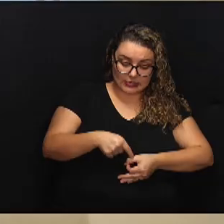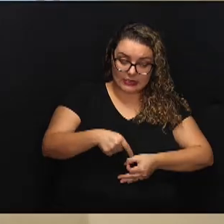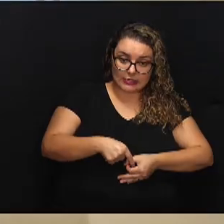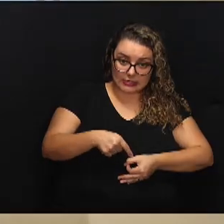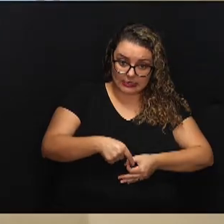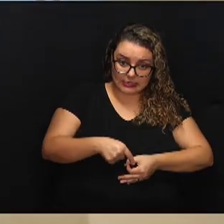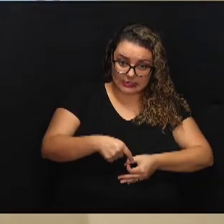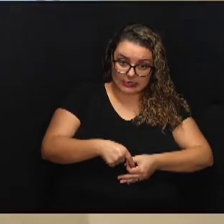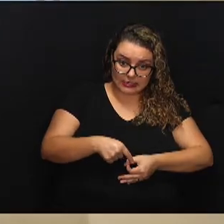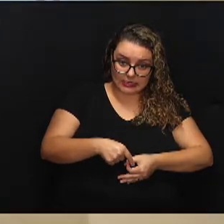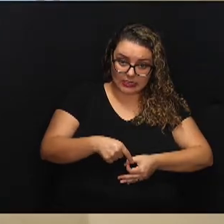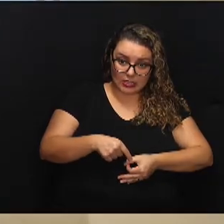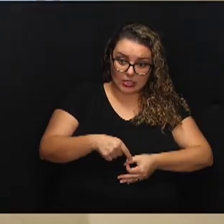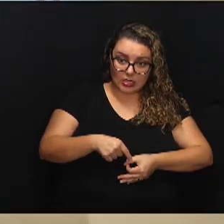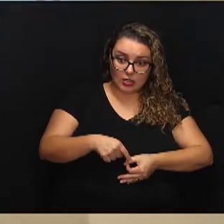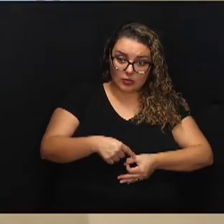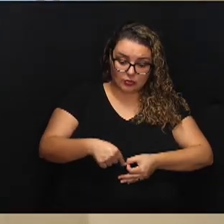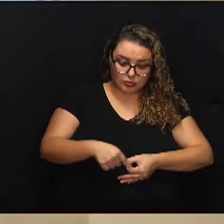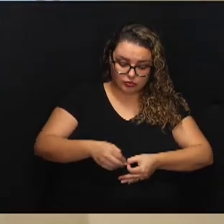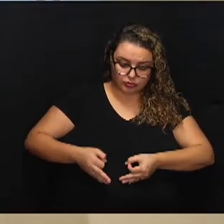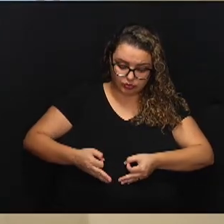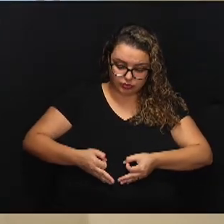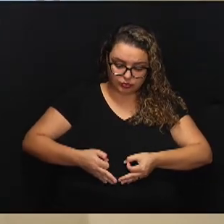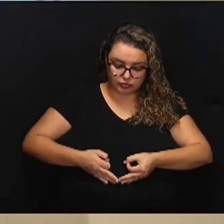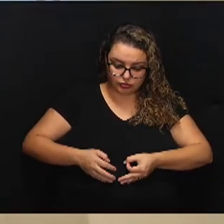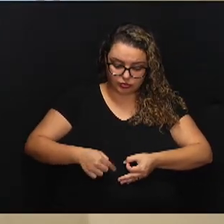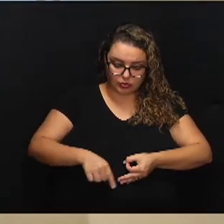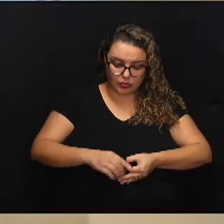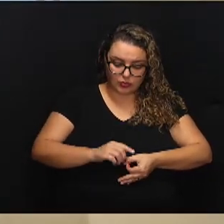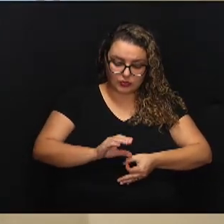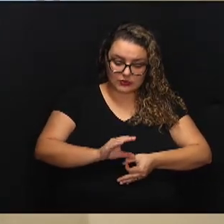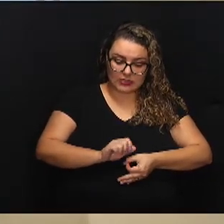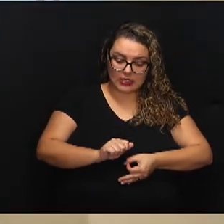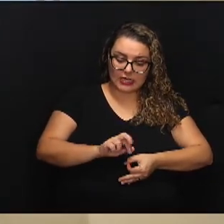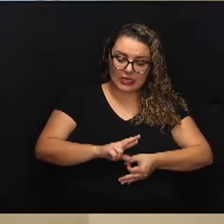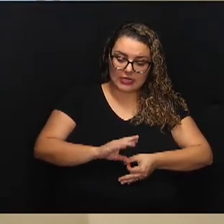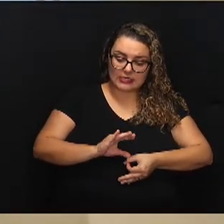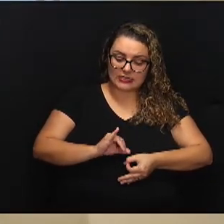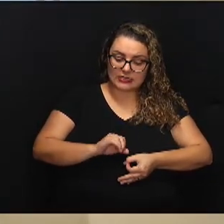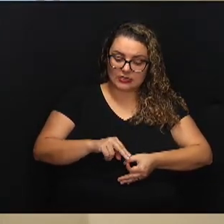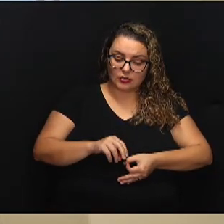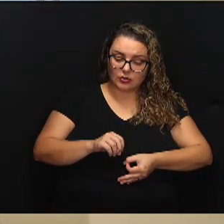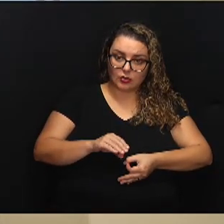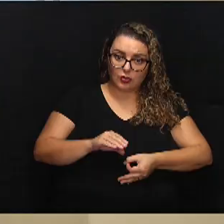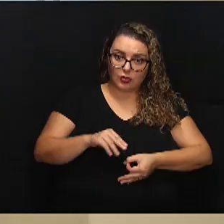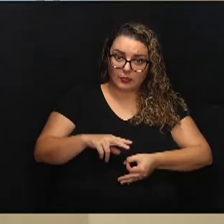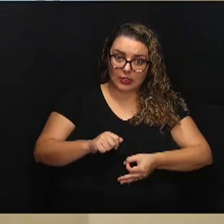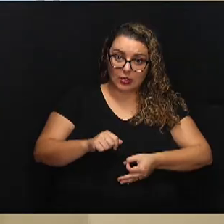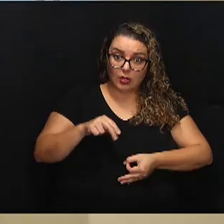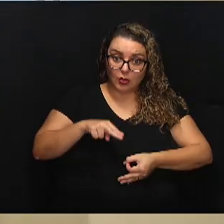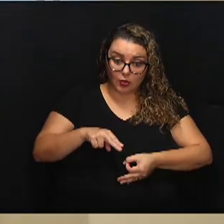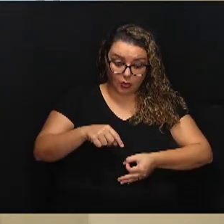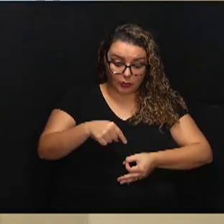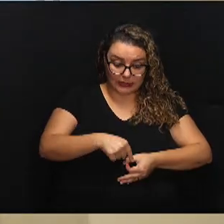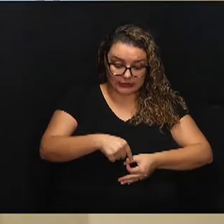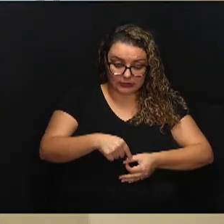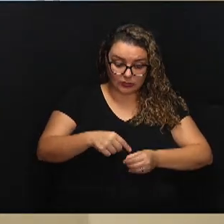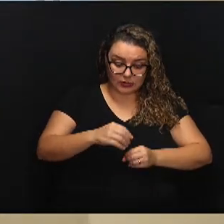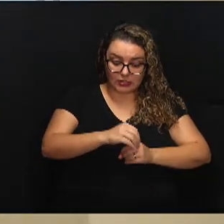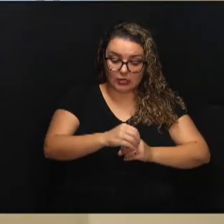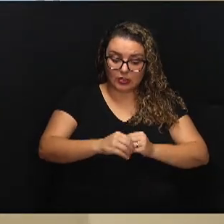os carcinomas estromais, que a gente chama, ou ainda dentro do óvulo, né, nas suas células